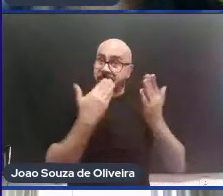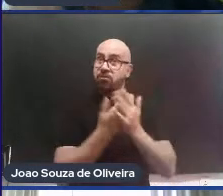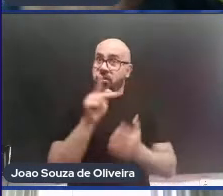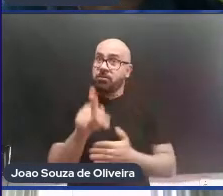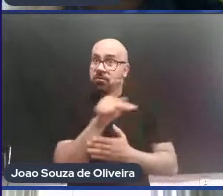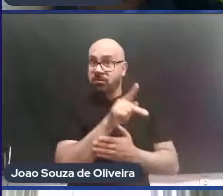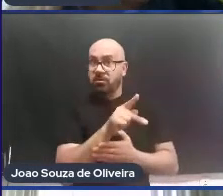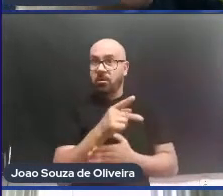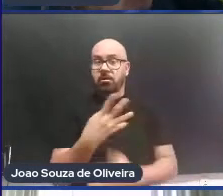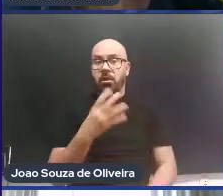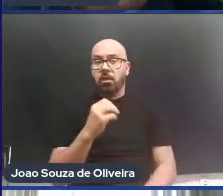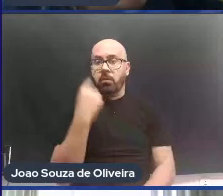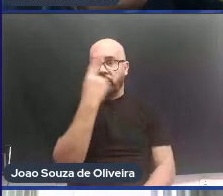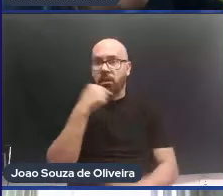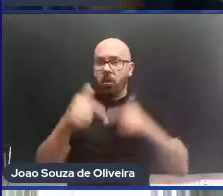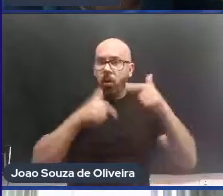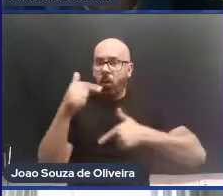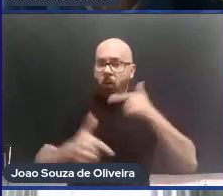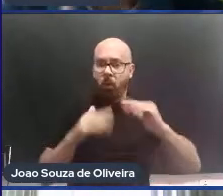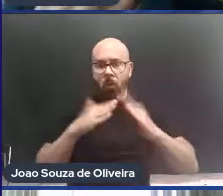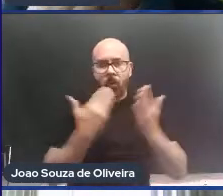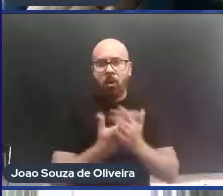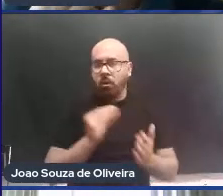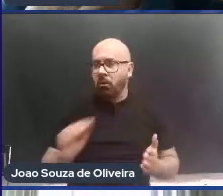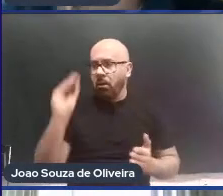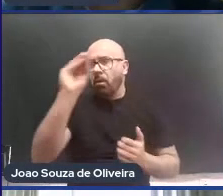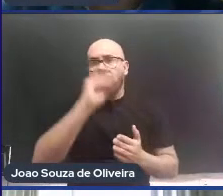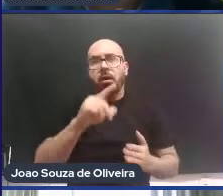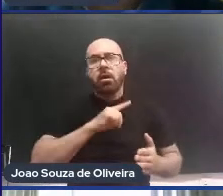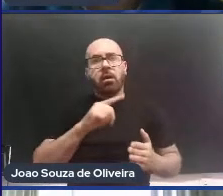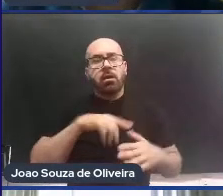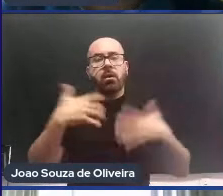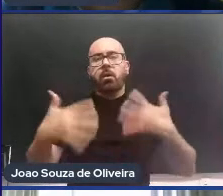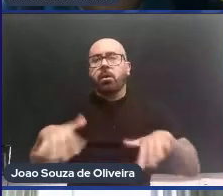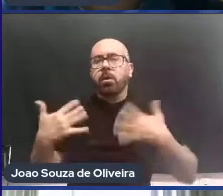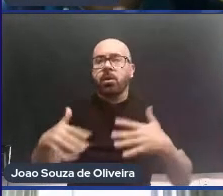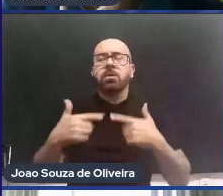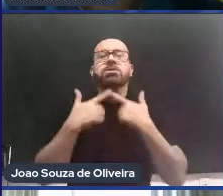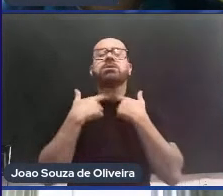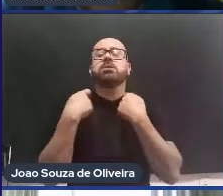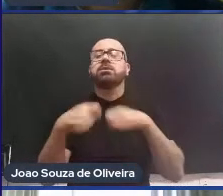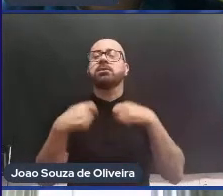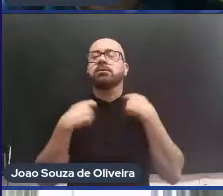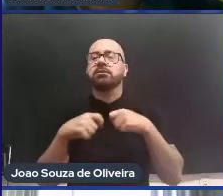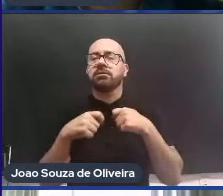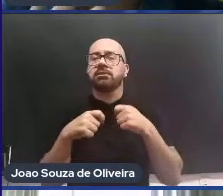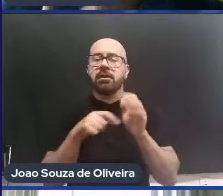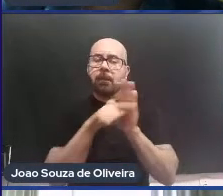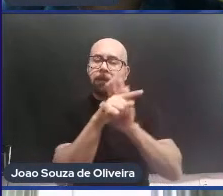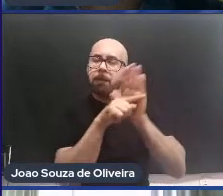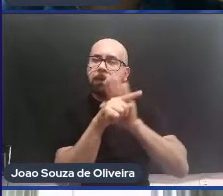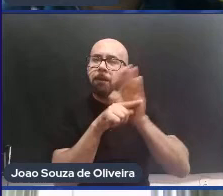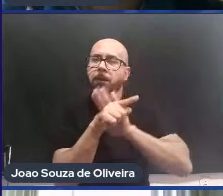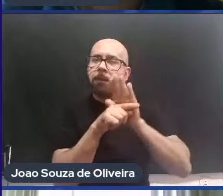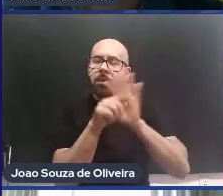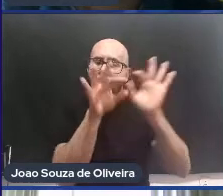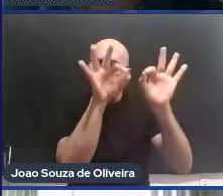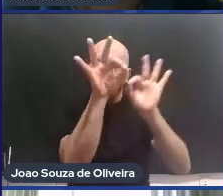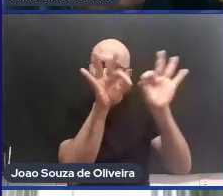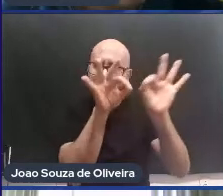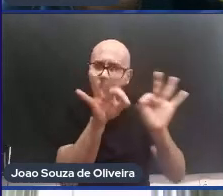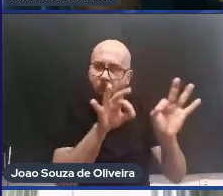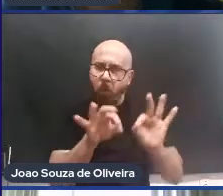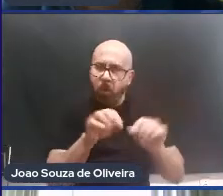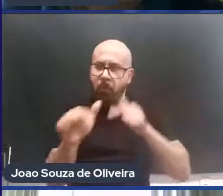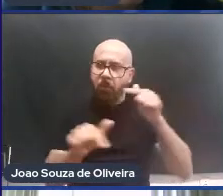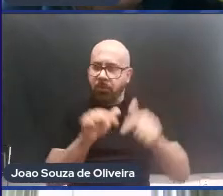que tem 40 horas de escola tá ele ele sente uma necessidade de que as pesquisas sejam organizadas